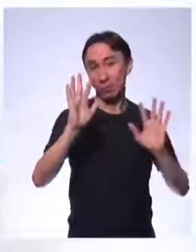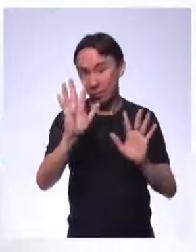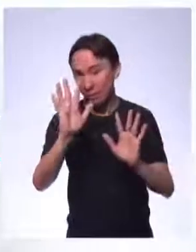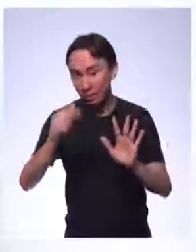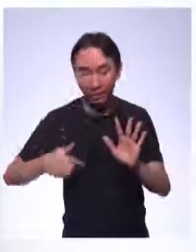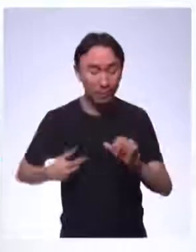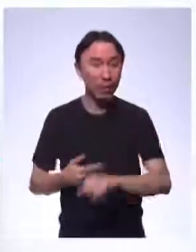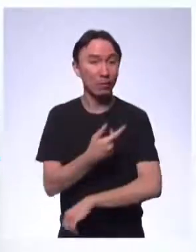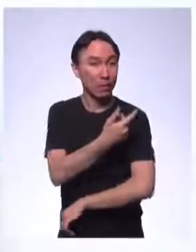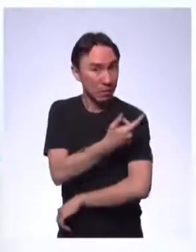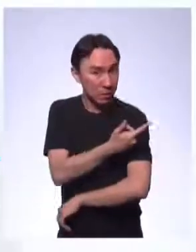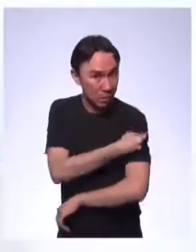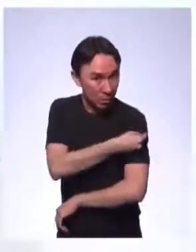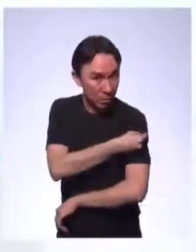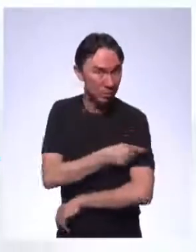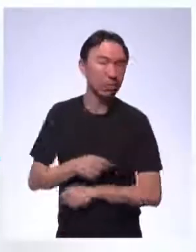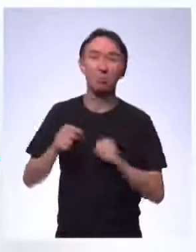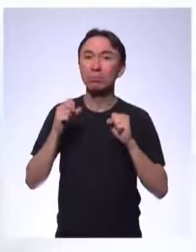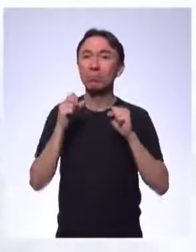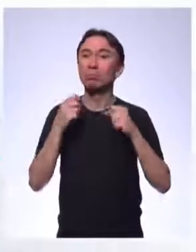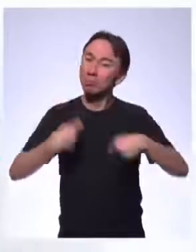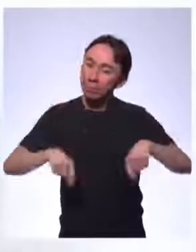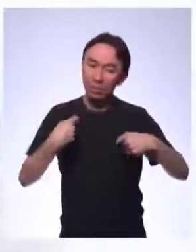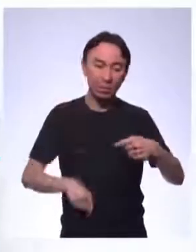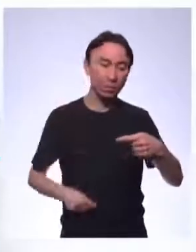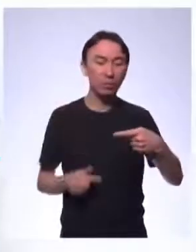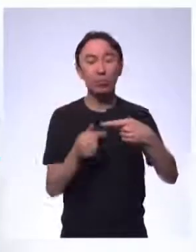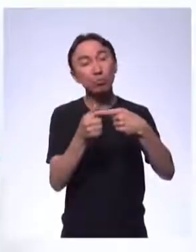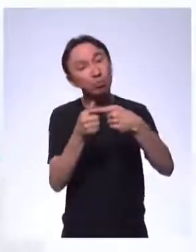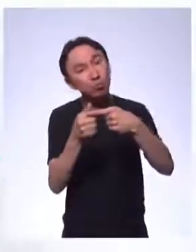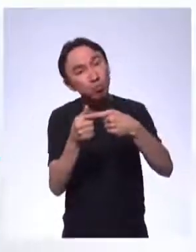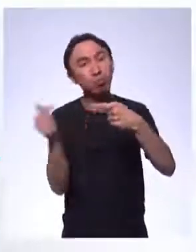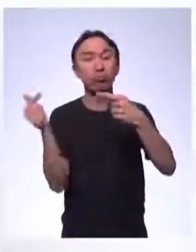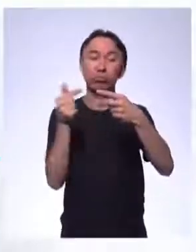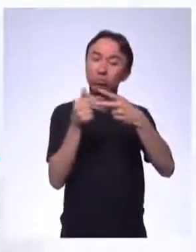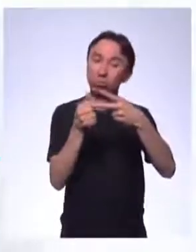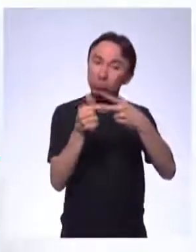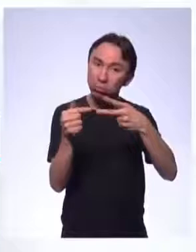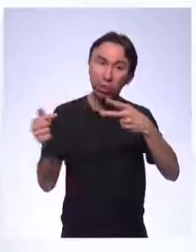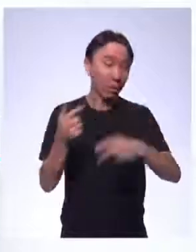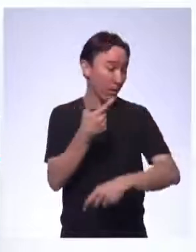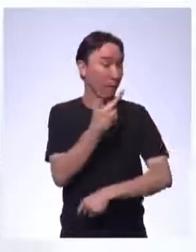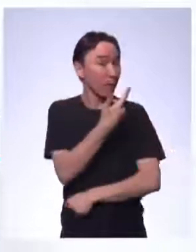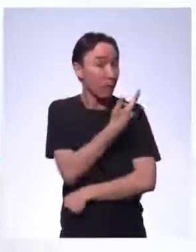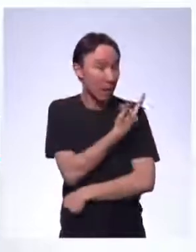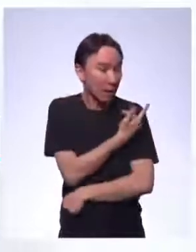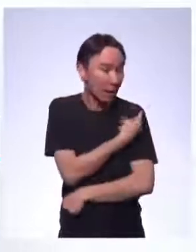você tem que dar um prazo aí de 1 semana, 2, para a vacina poder ter